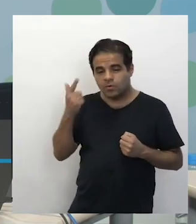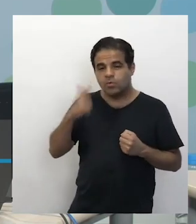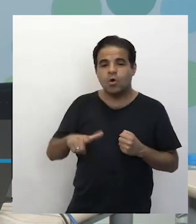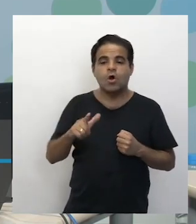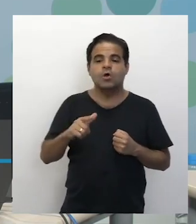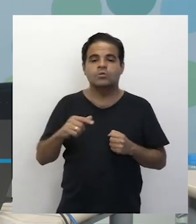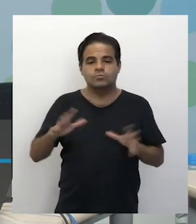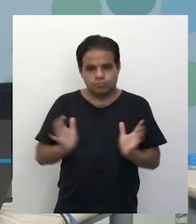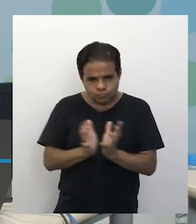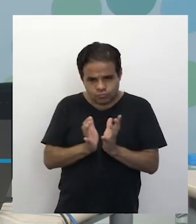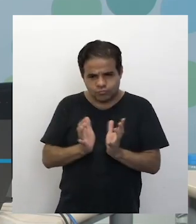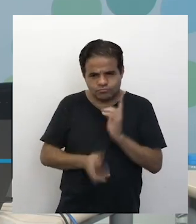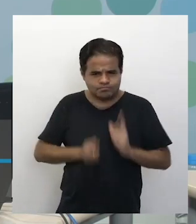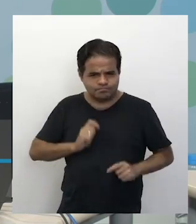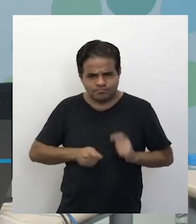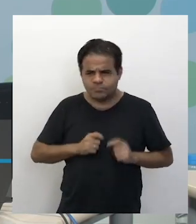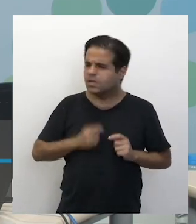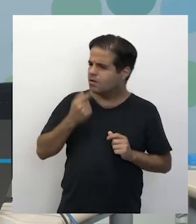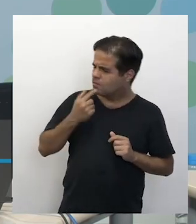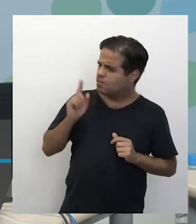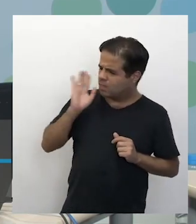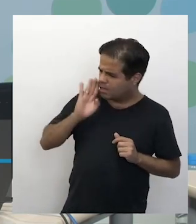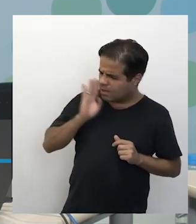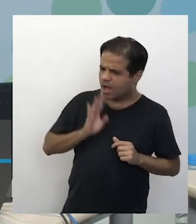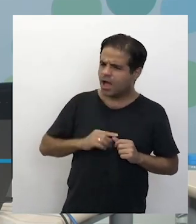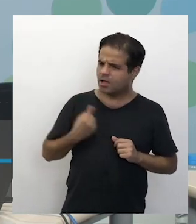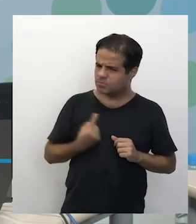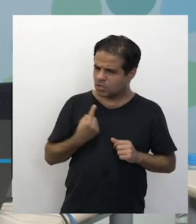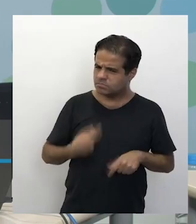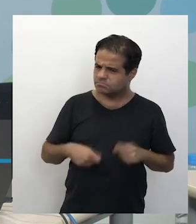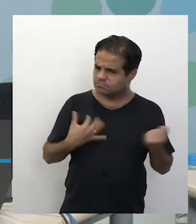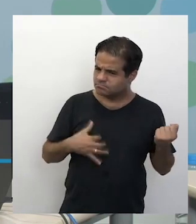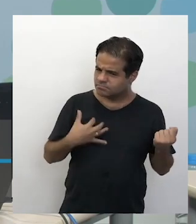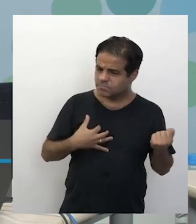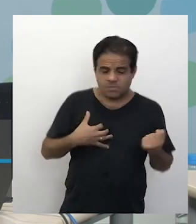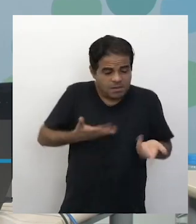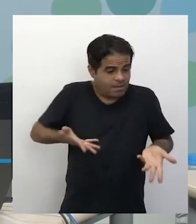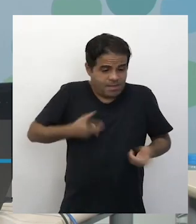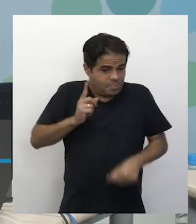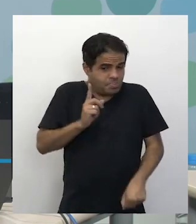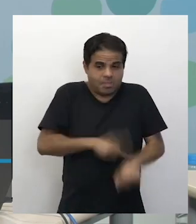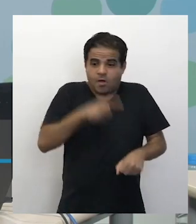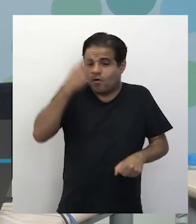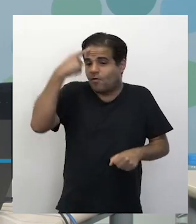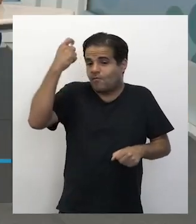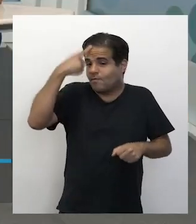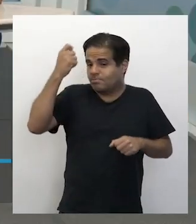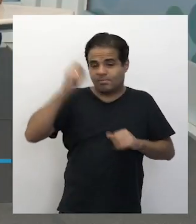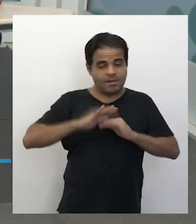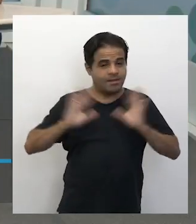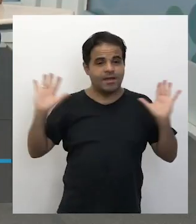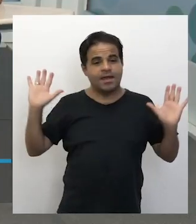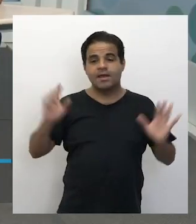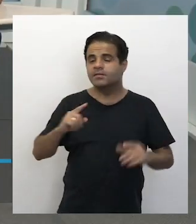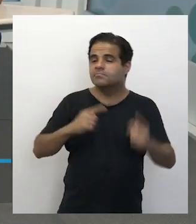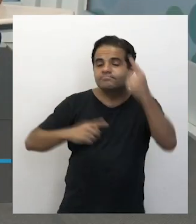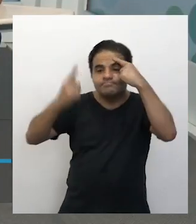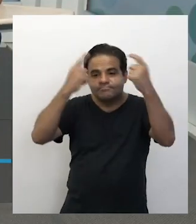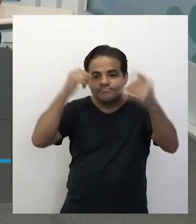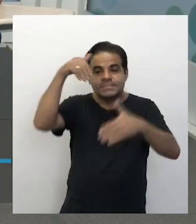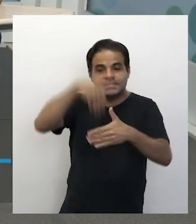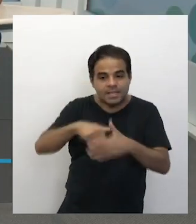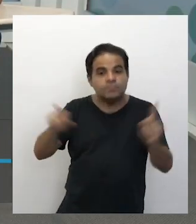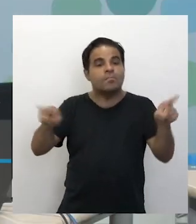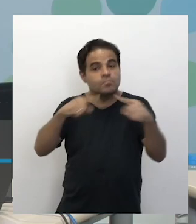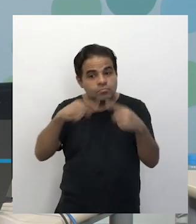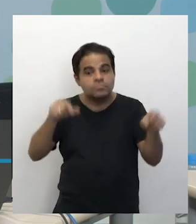pra mim e falou, nossa cara, ficou legal o solo que você tocou. Aí eu falei, eu inventei na hora. Então a criatividade dentro da